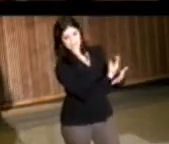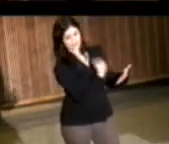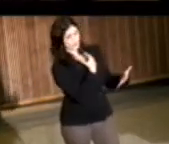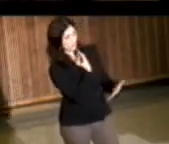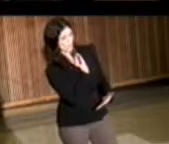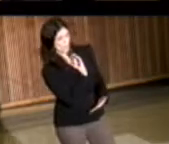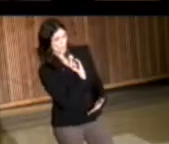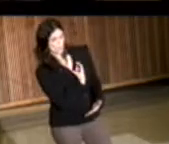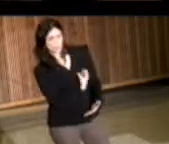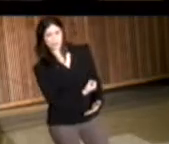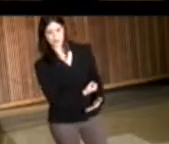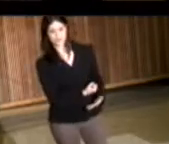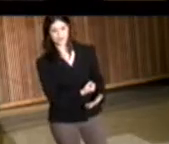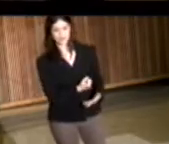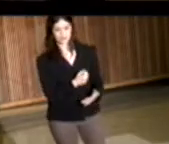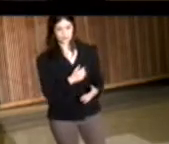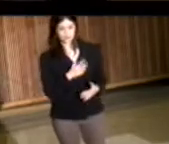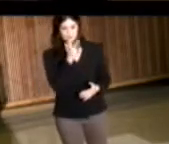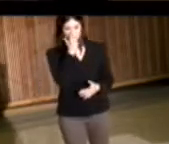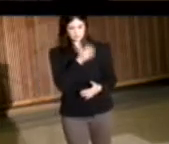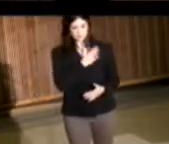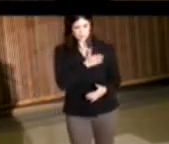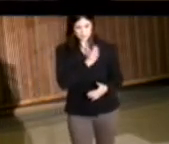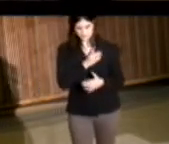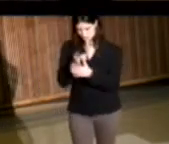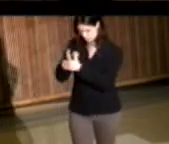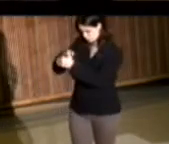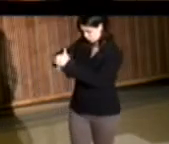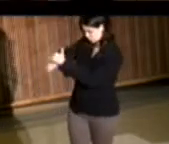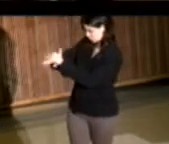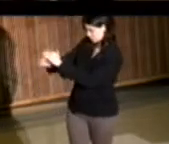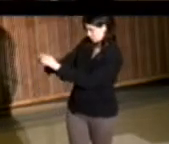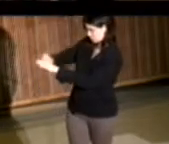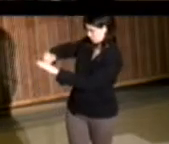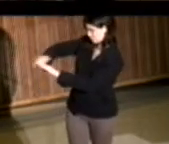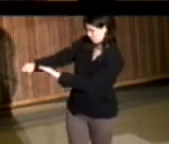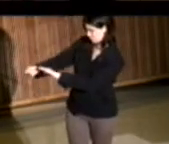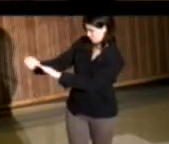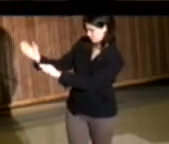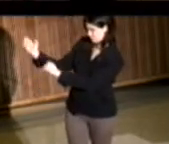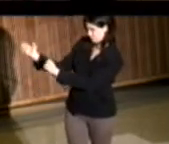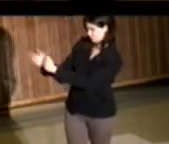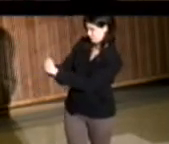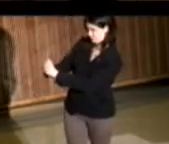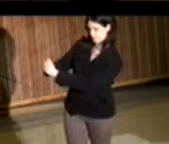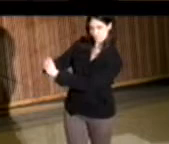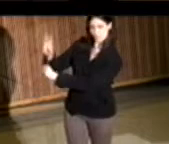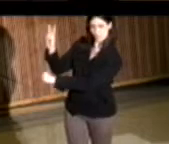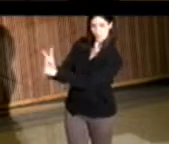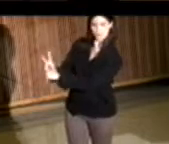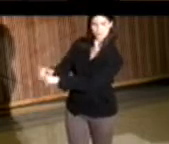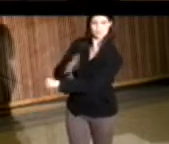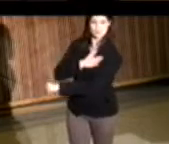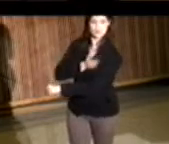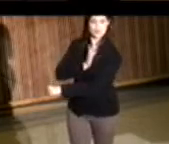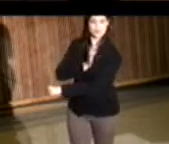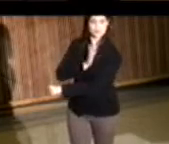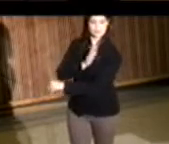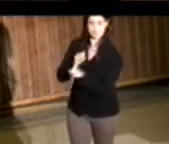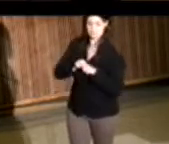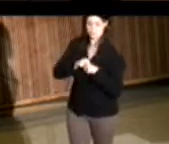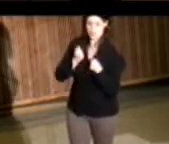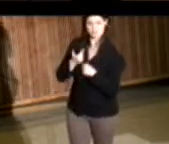cofre seguro, escuro, inerte, sem ar, seu coração mudará, e ele não